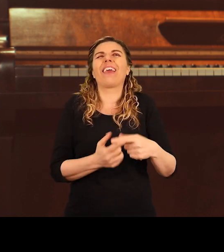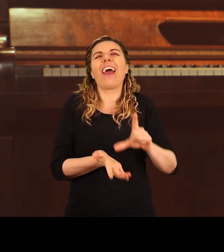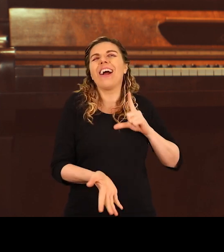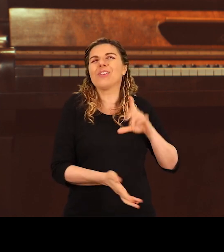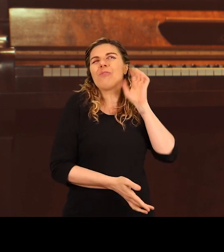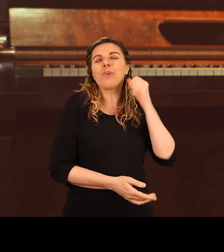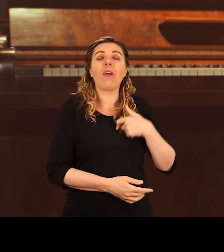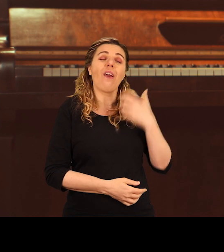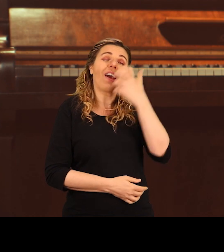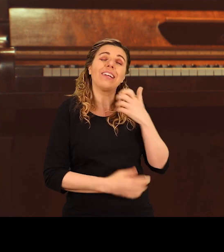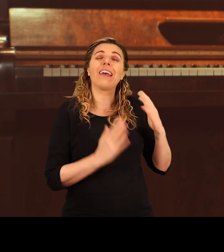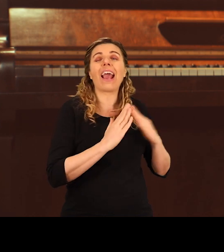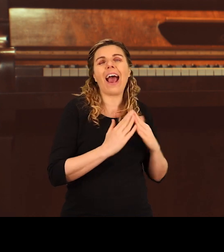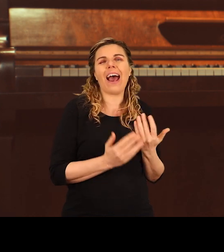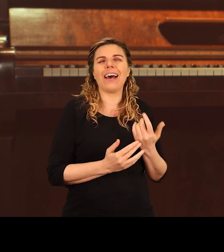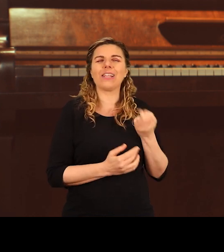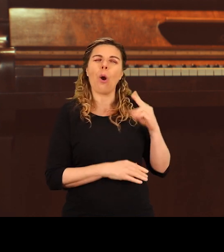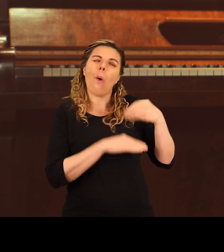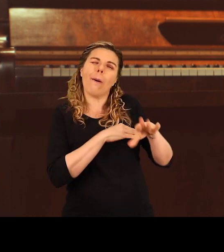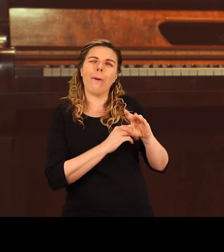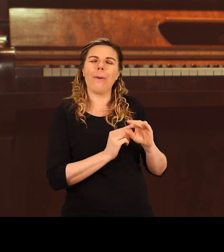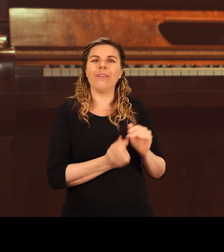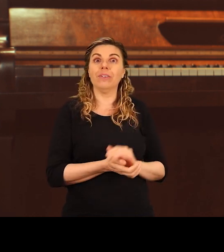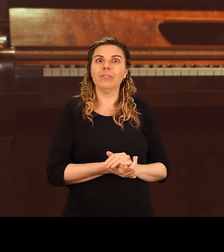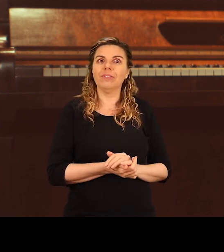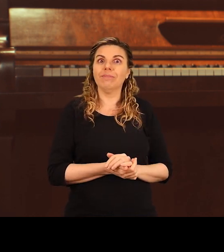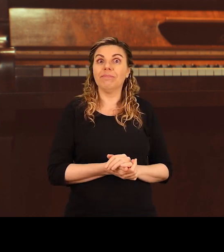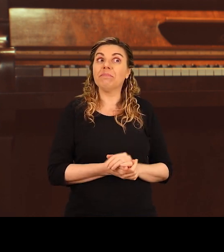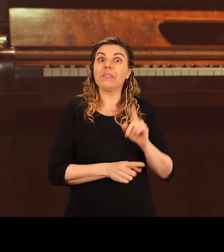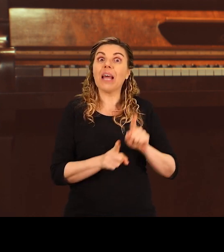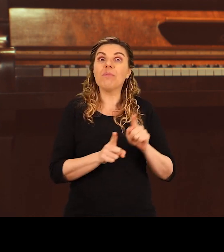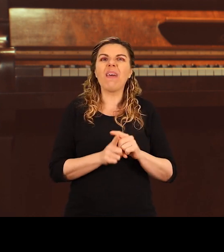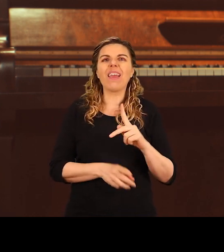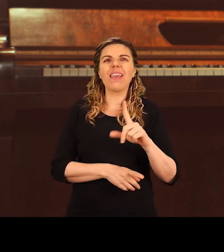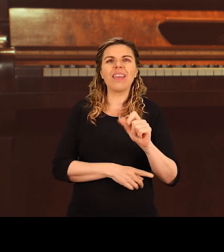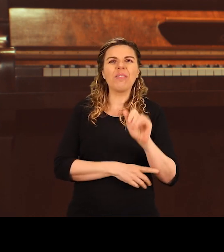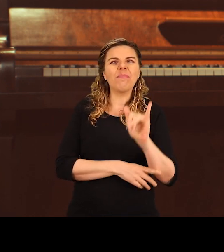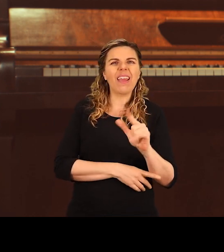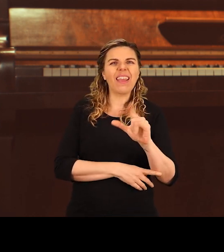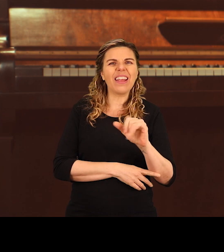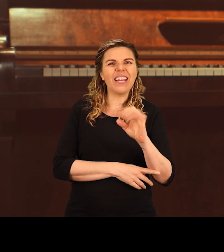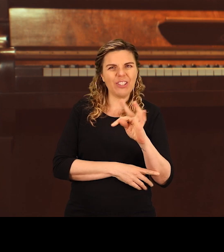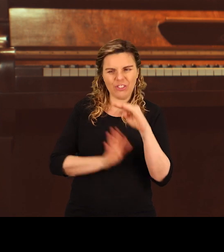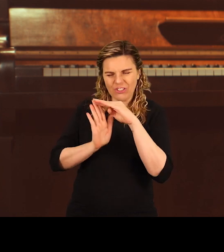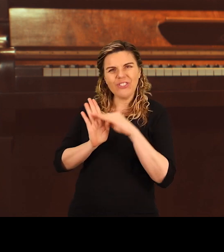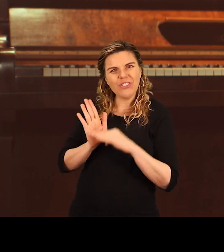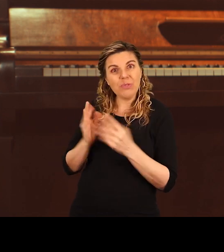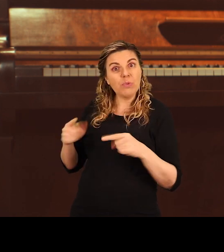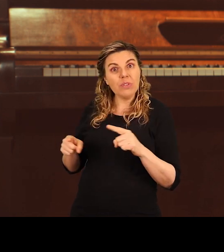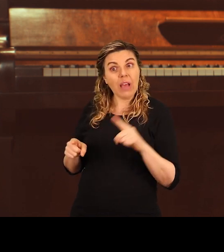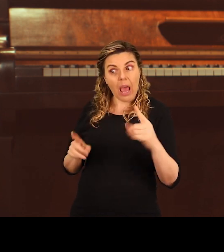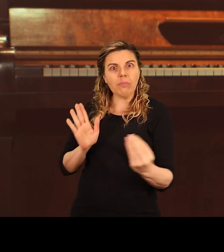eu cantando em casa, ou um spoiler, alguma coisa assim. E ela foi parar em algumas playlists muito legais e